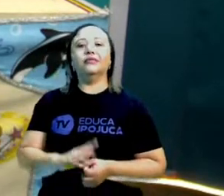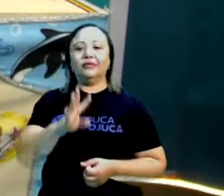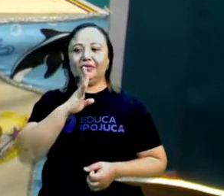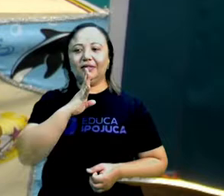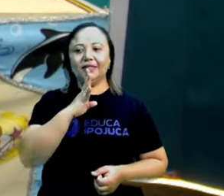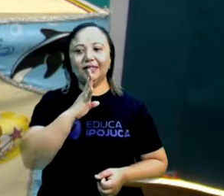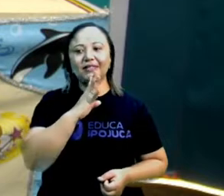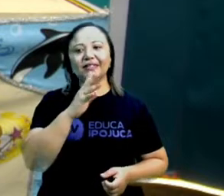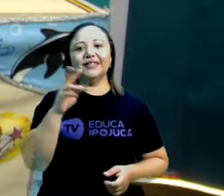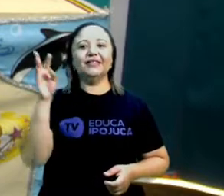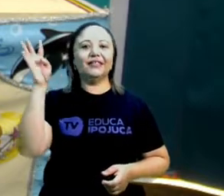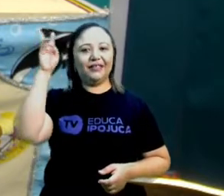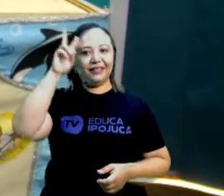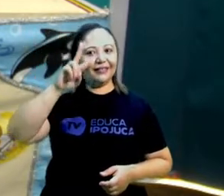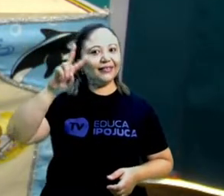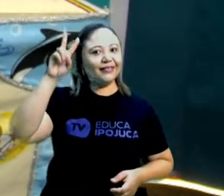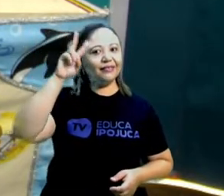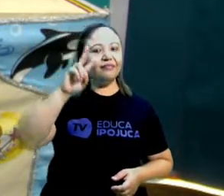conhece essa história?